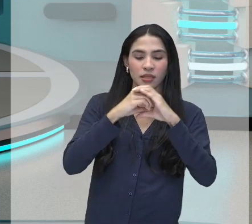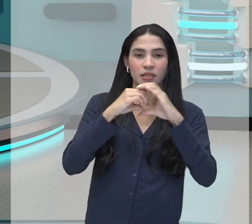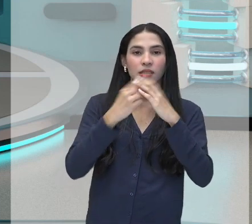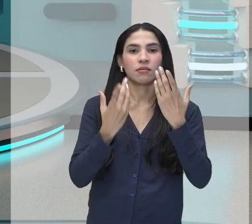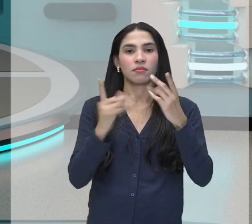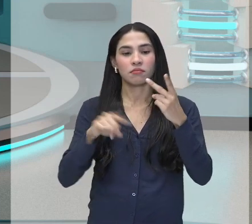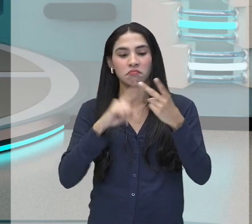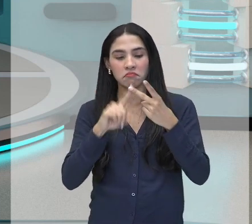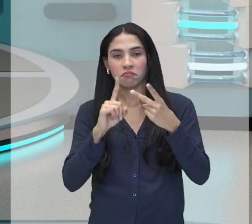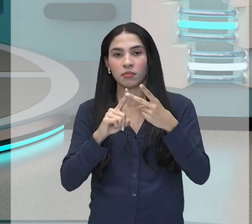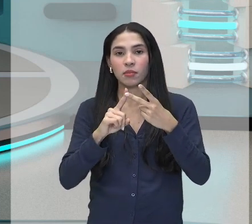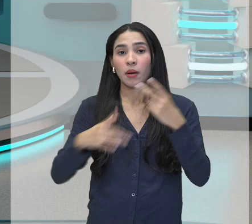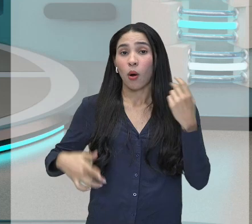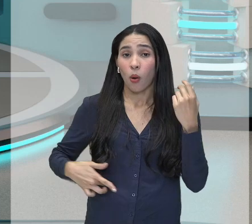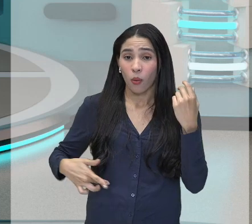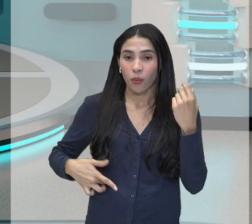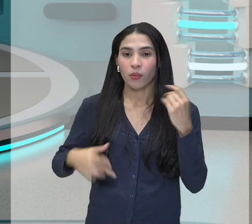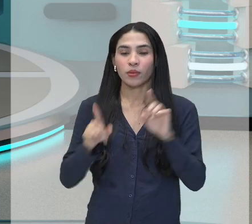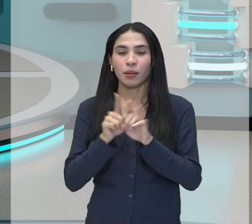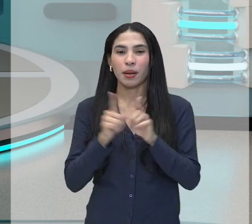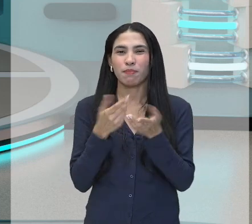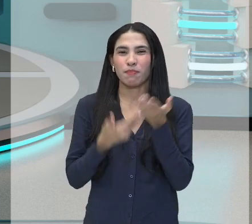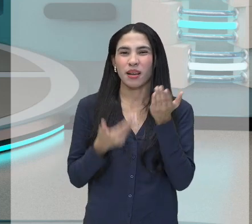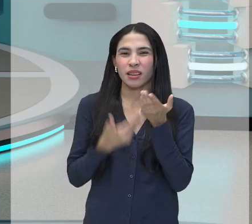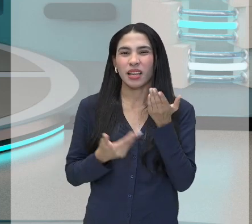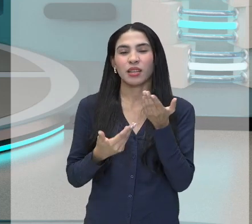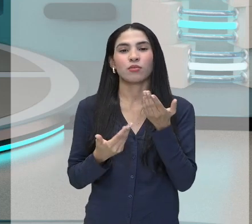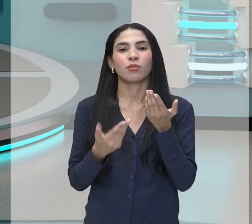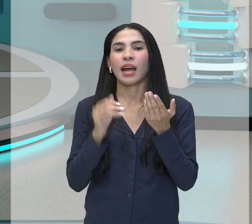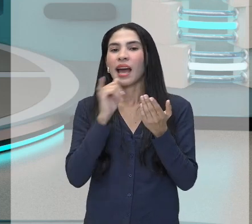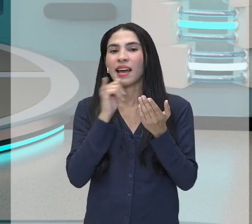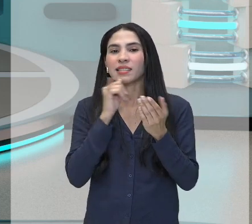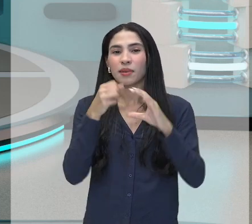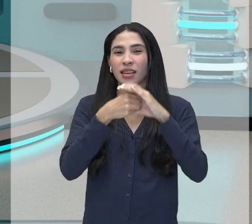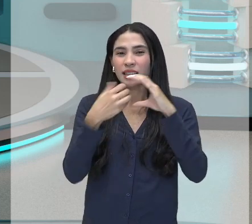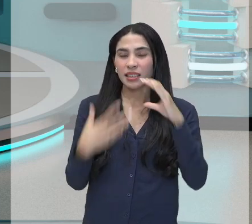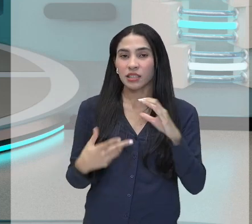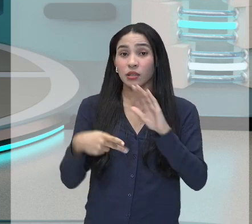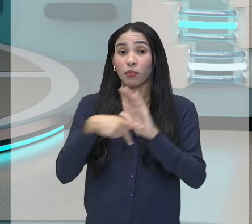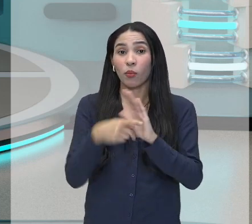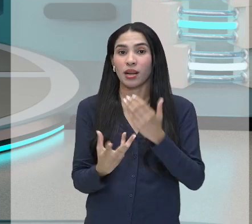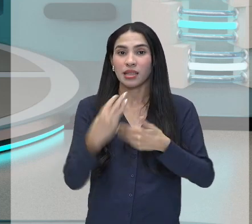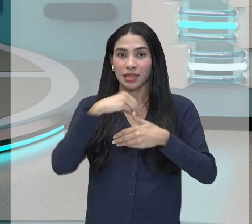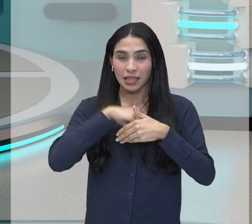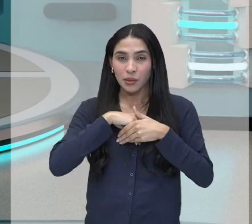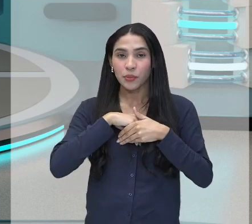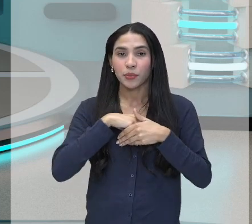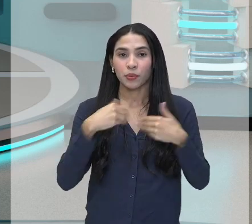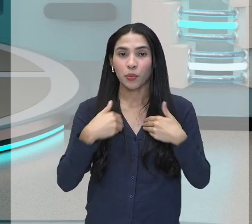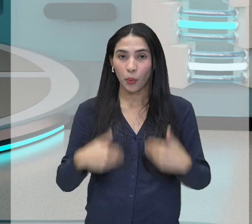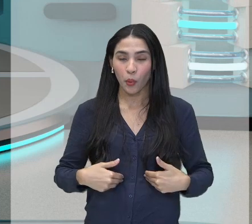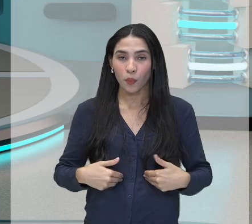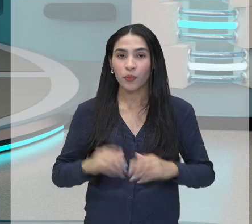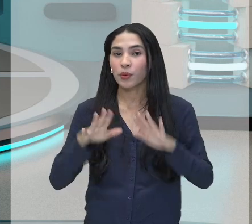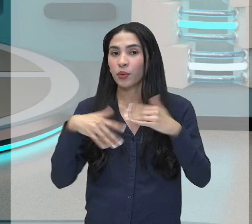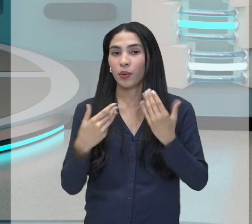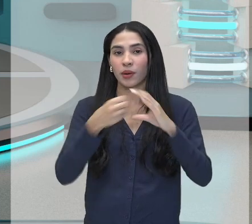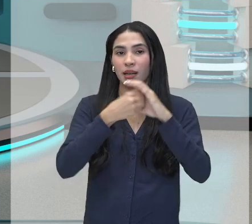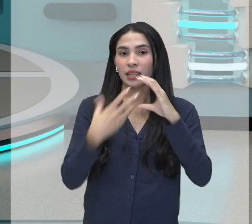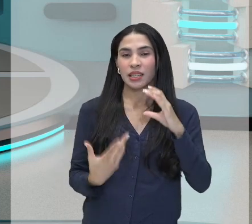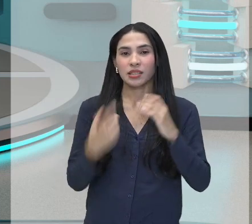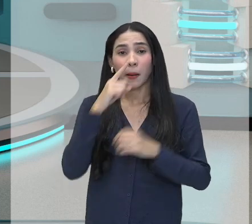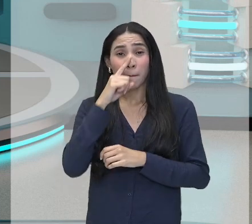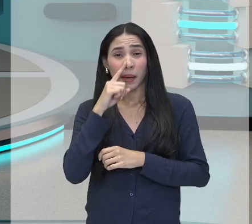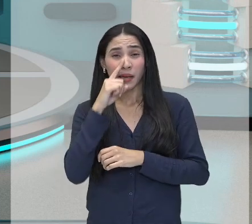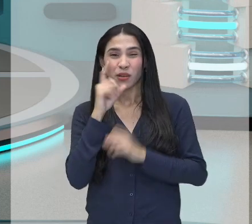células, de órgãos, perdendo ali a função daquela parte afetada, ok? E quais são os fatores de risco que